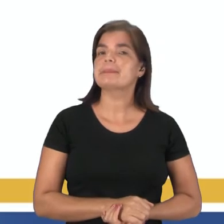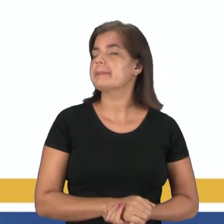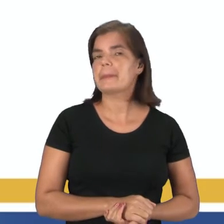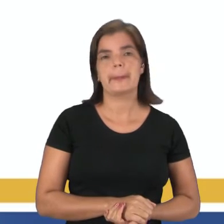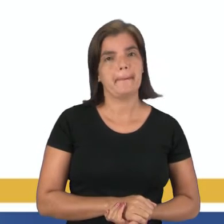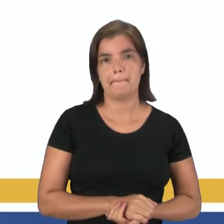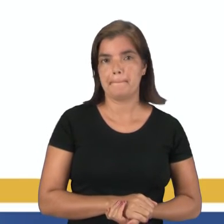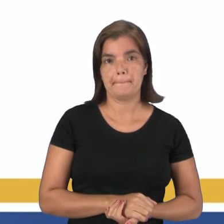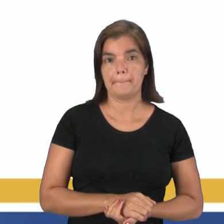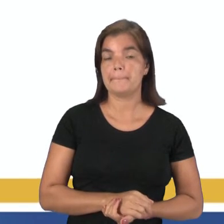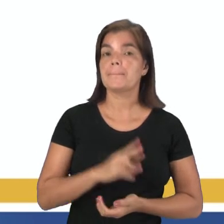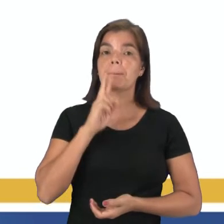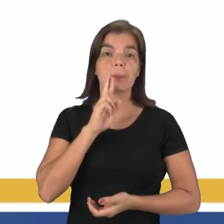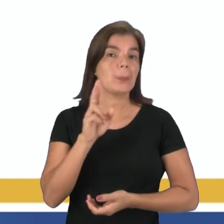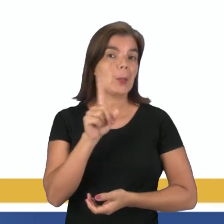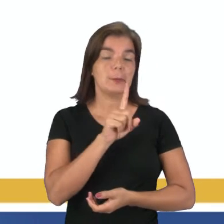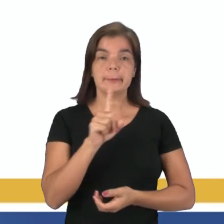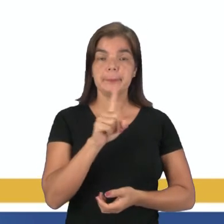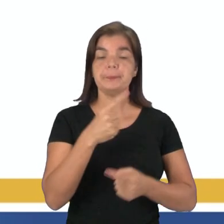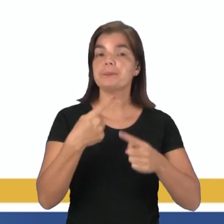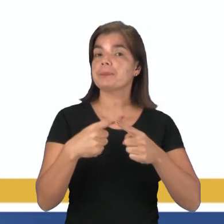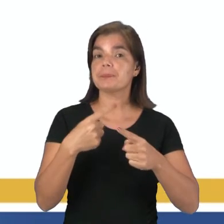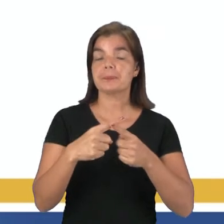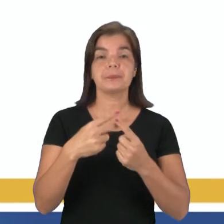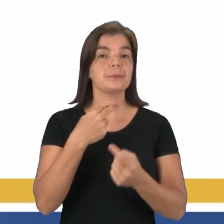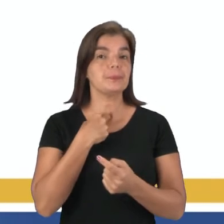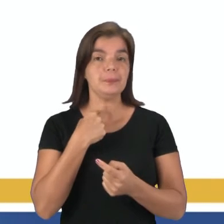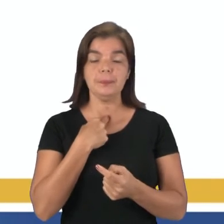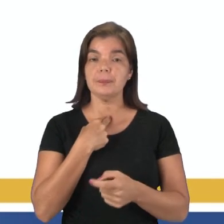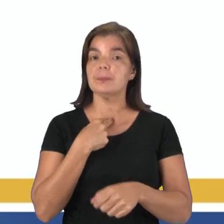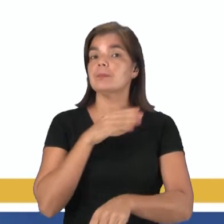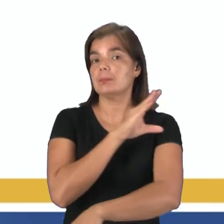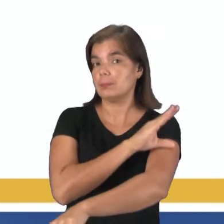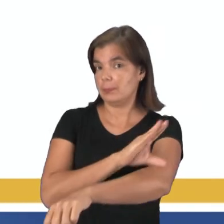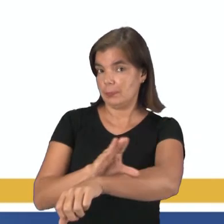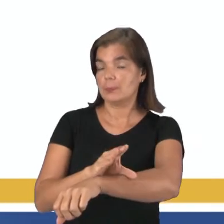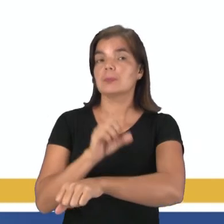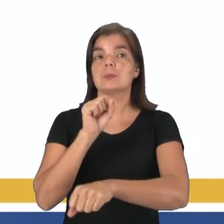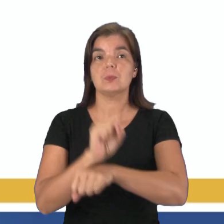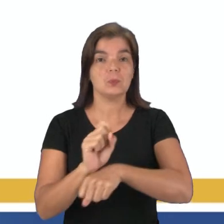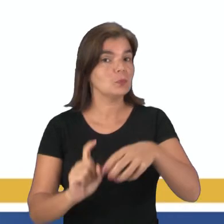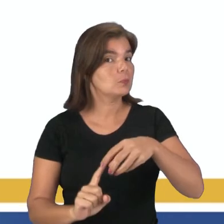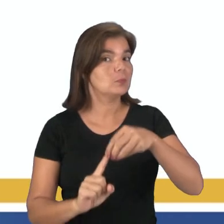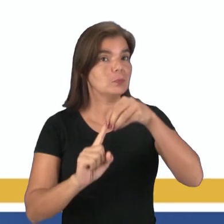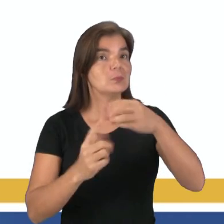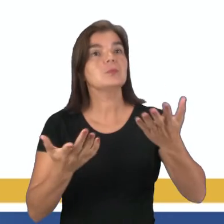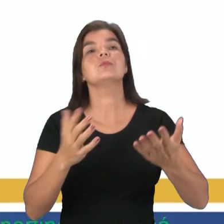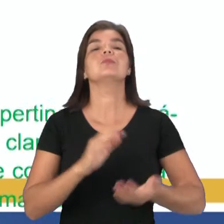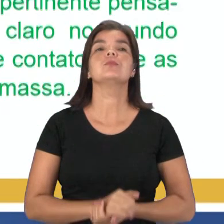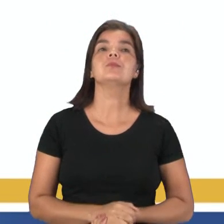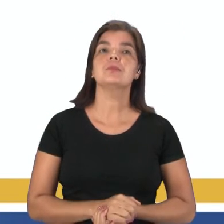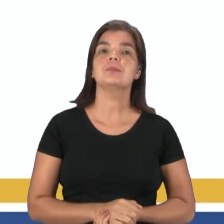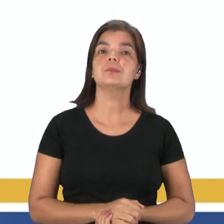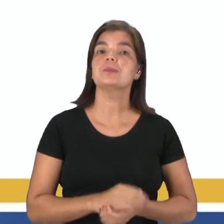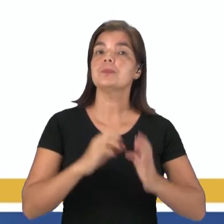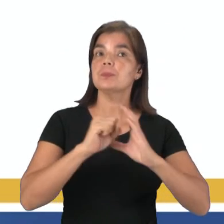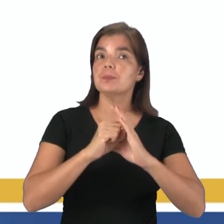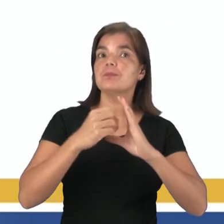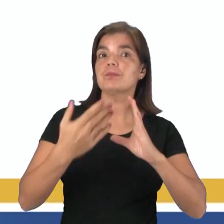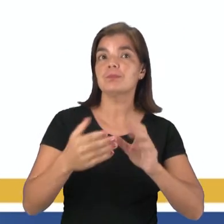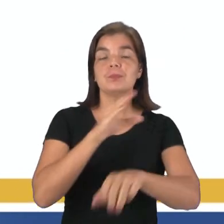estagnada? Não. Então vamos lá justificar por que não, a gente não pode dizer que a cultura é uma forma única,